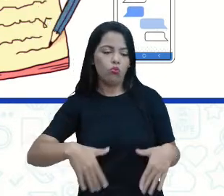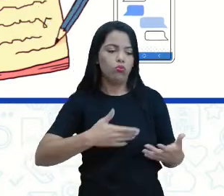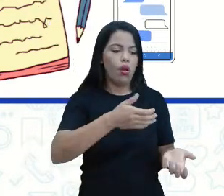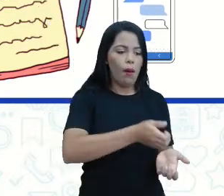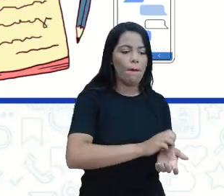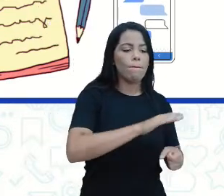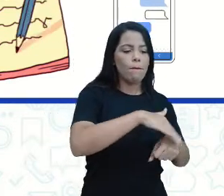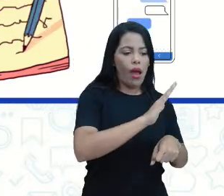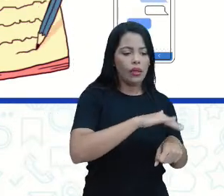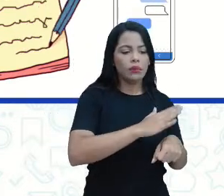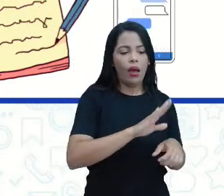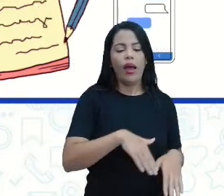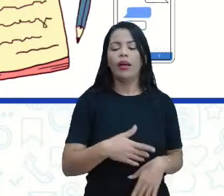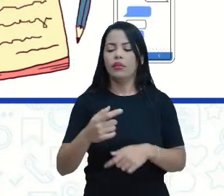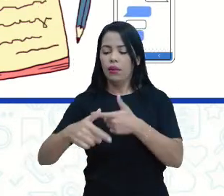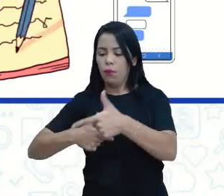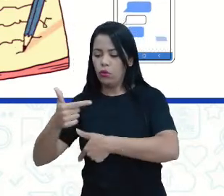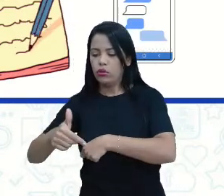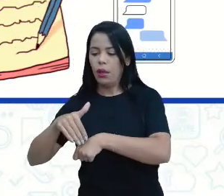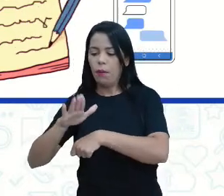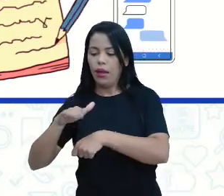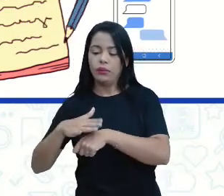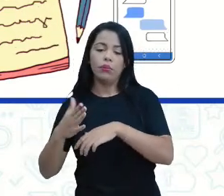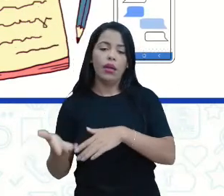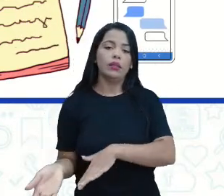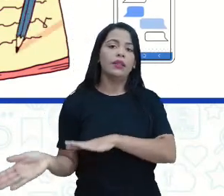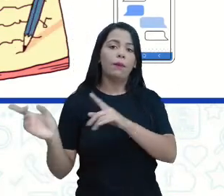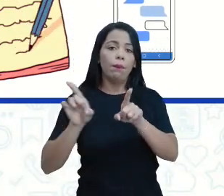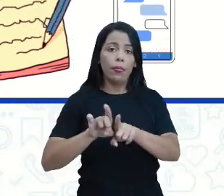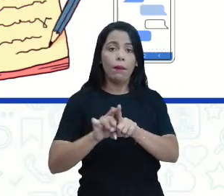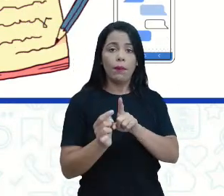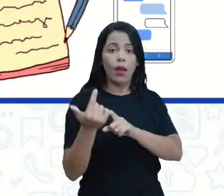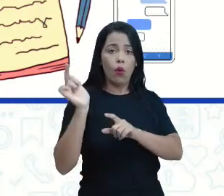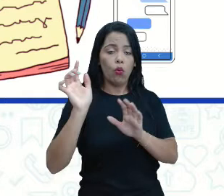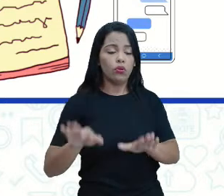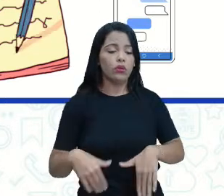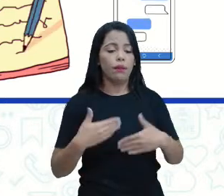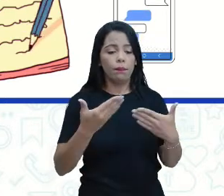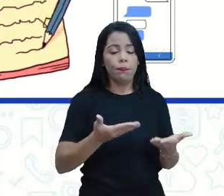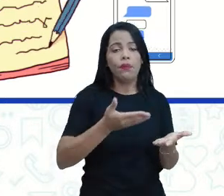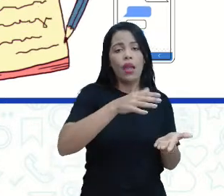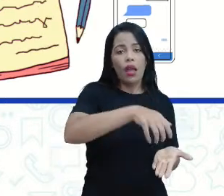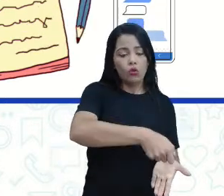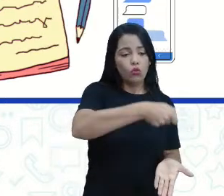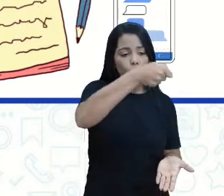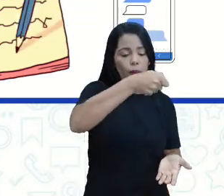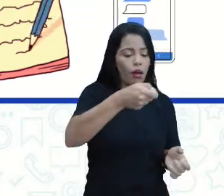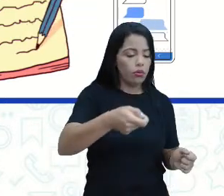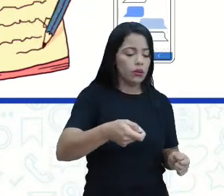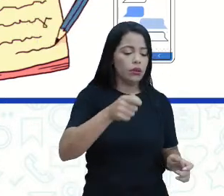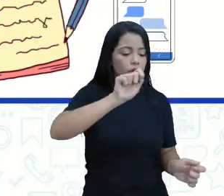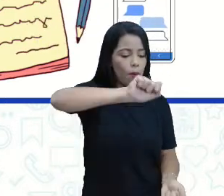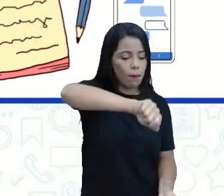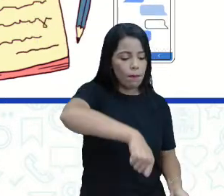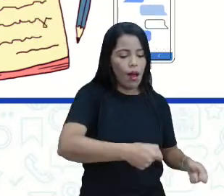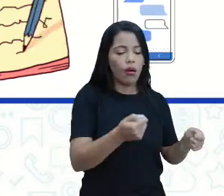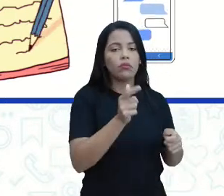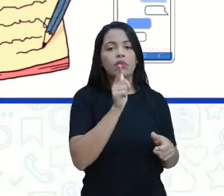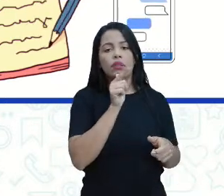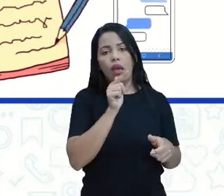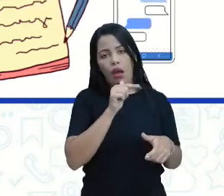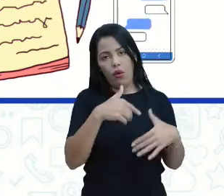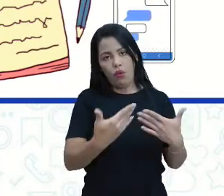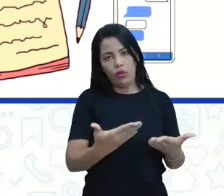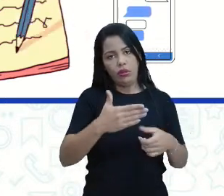certo? Na situação do tempo, né, e dos baldes, a gente vê uma relação aí decrescente. Quanto maior é